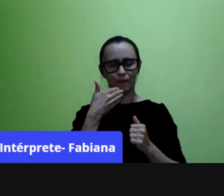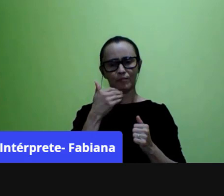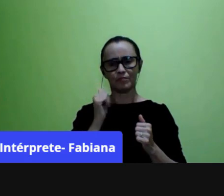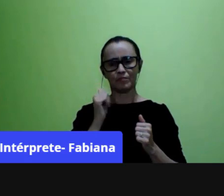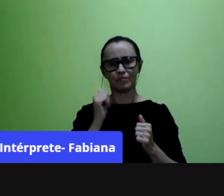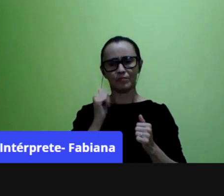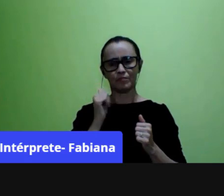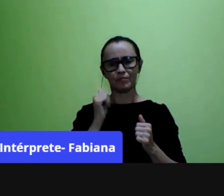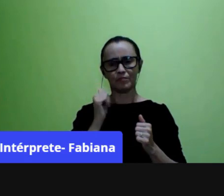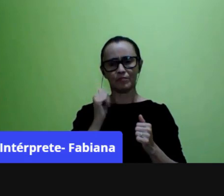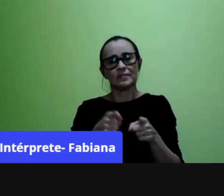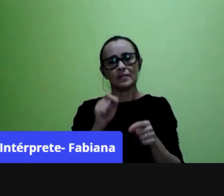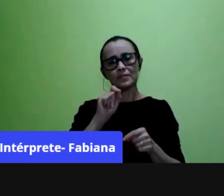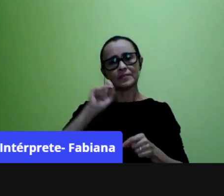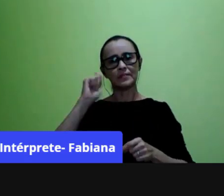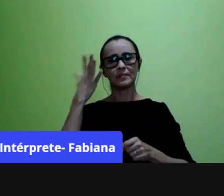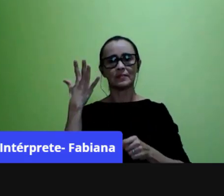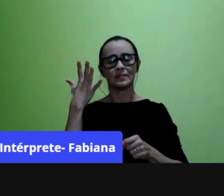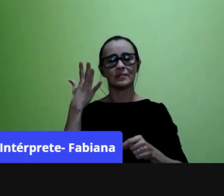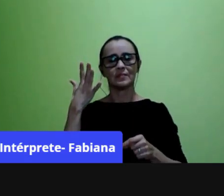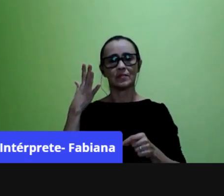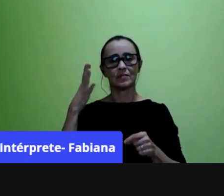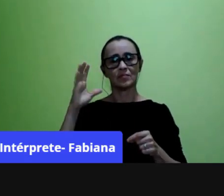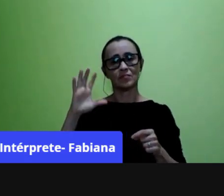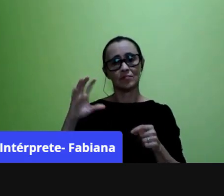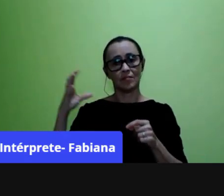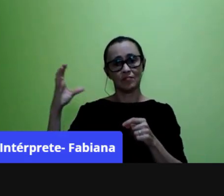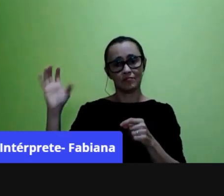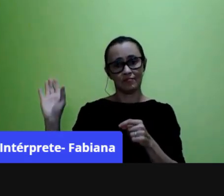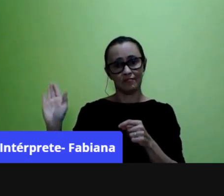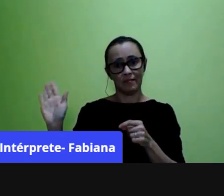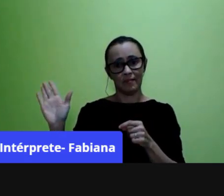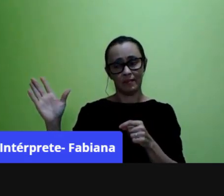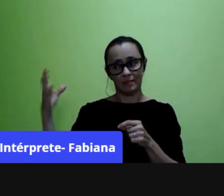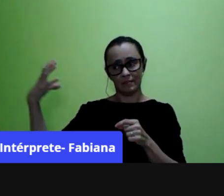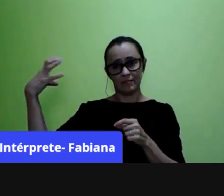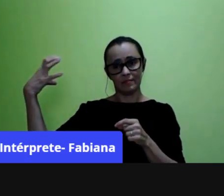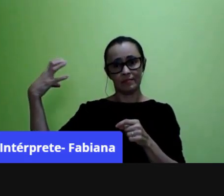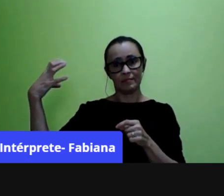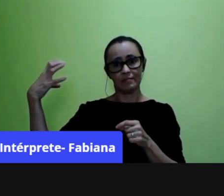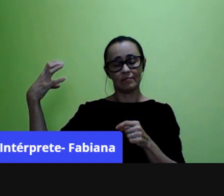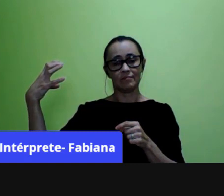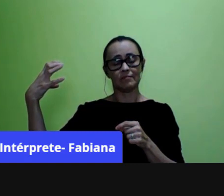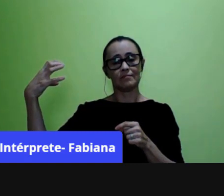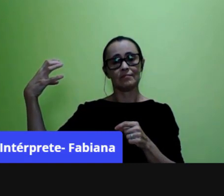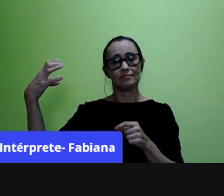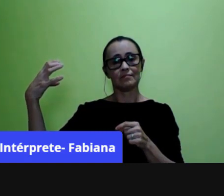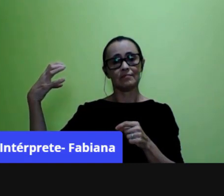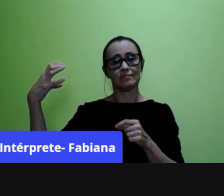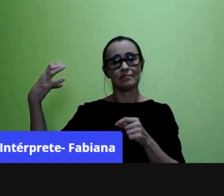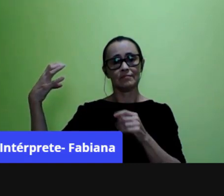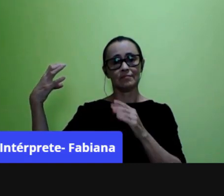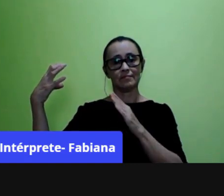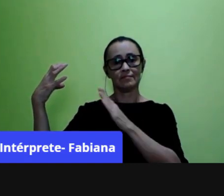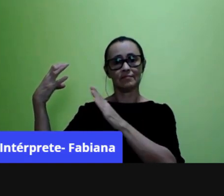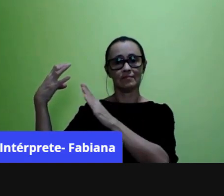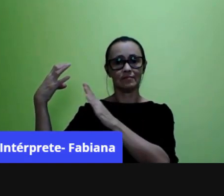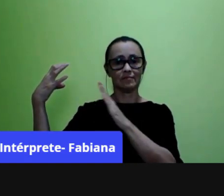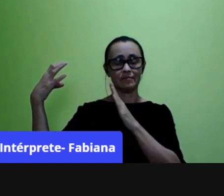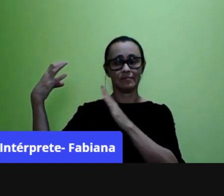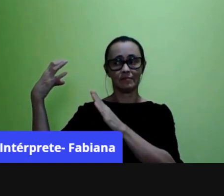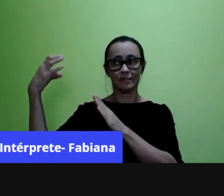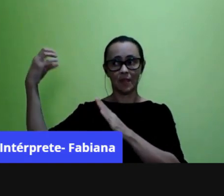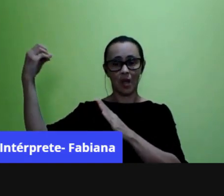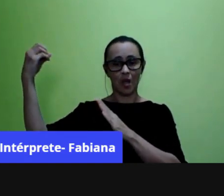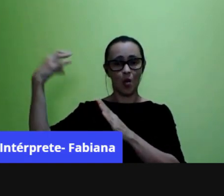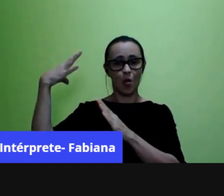Só que o que acontece? Se eu coloco só de um lado, ele melhora o reflexo, só que eu vou ter aqui luz incidente